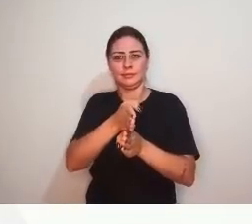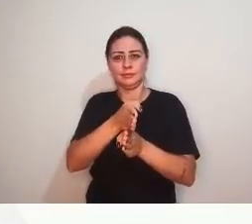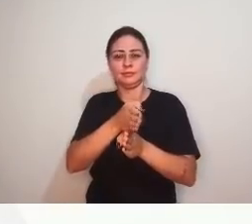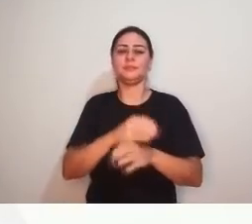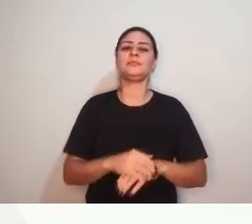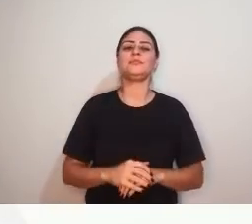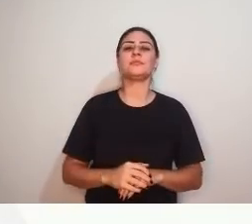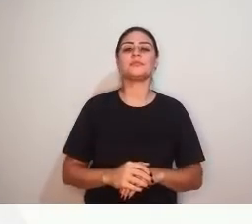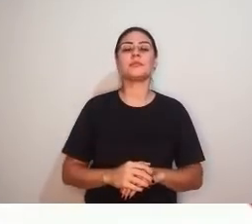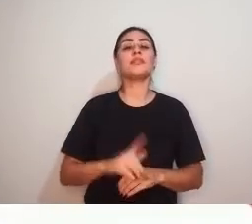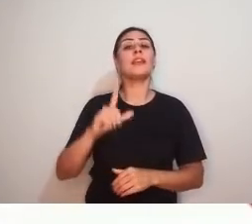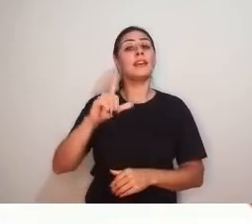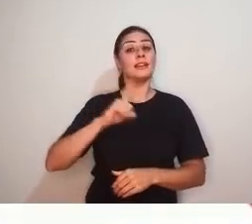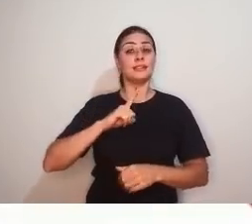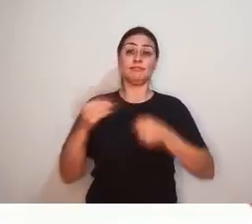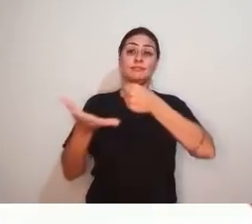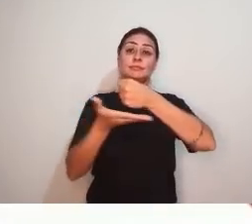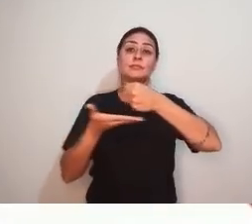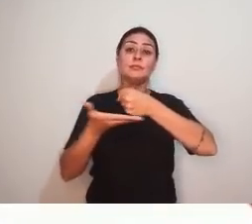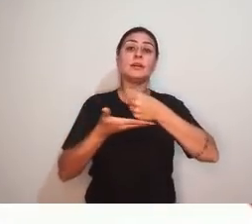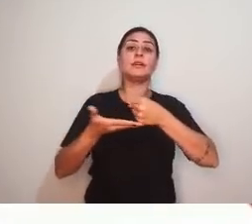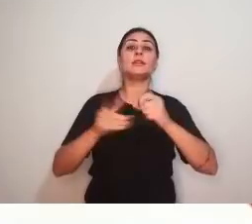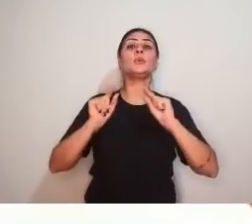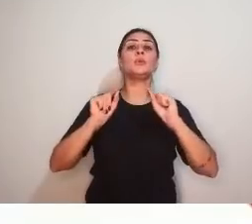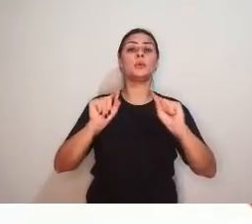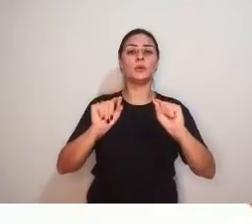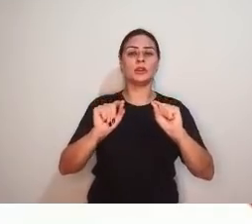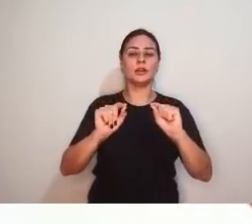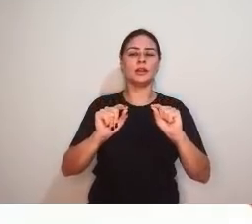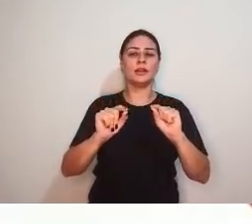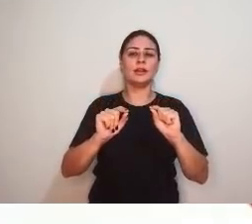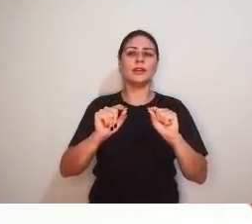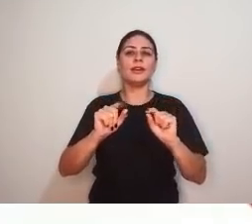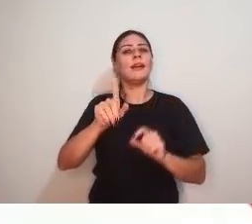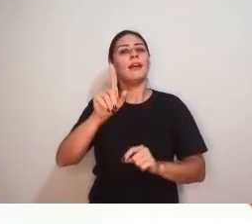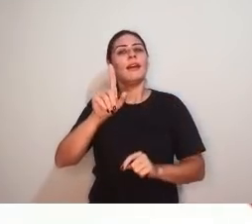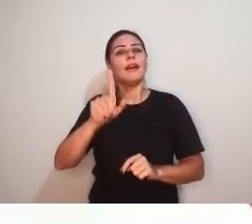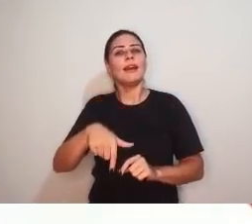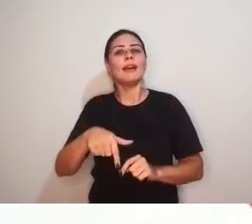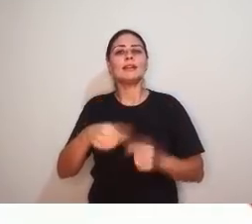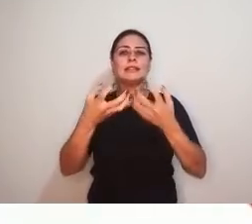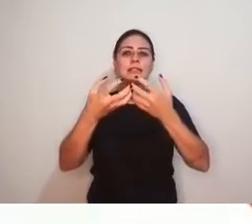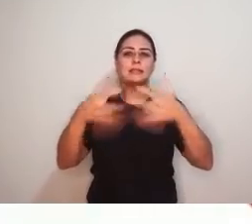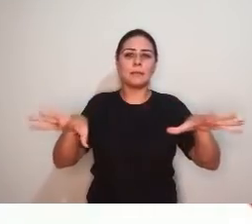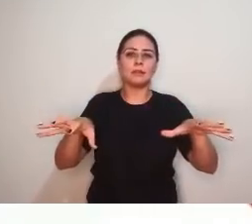híbrido. Tá? Que tem na sua essência